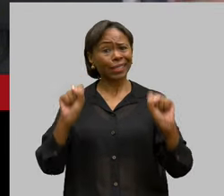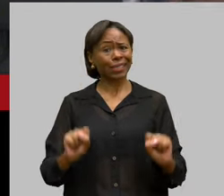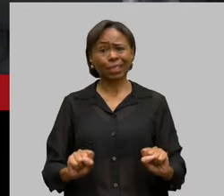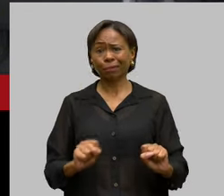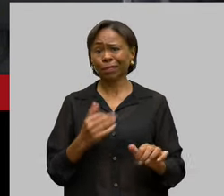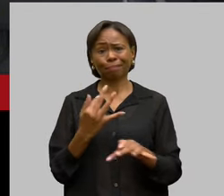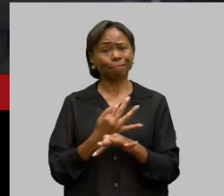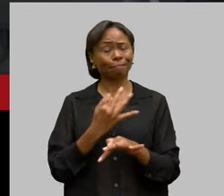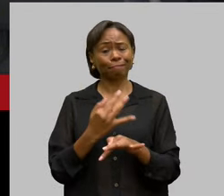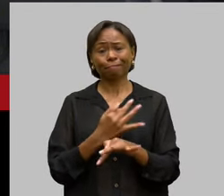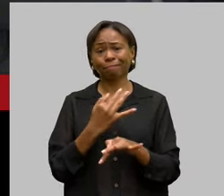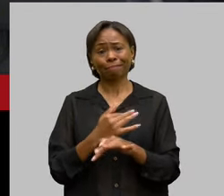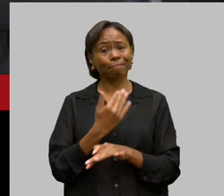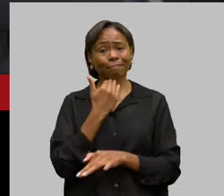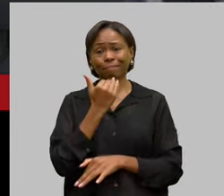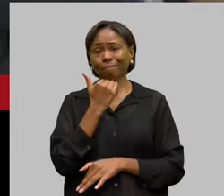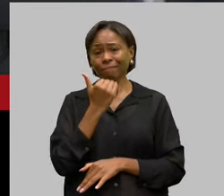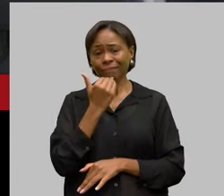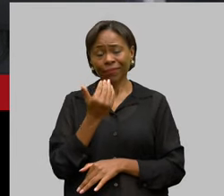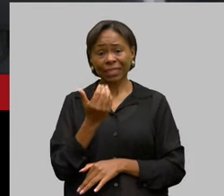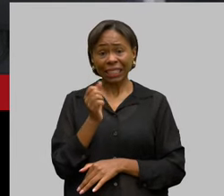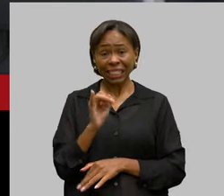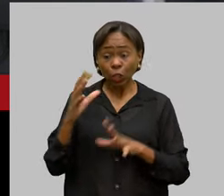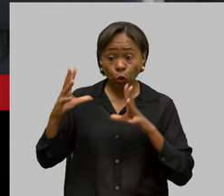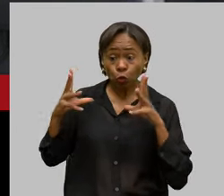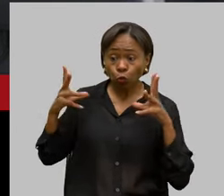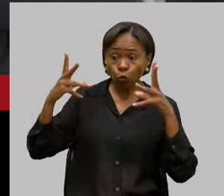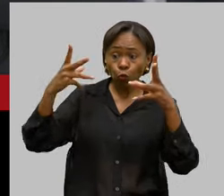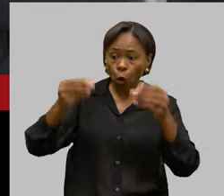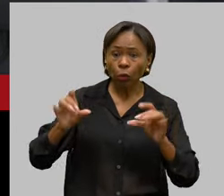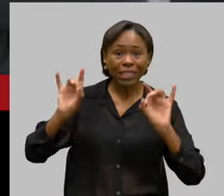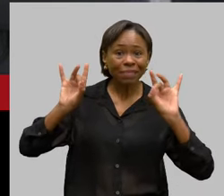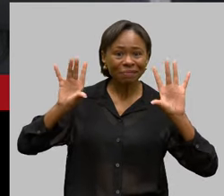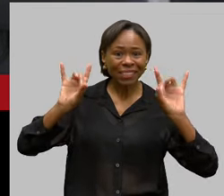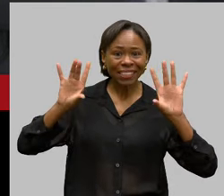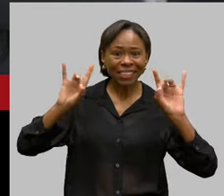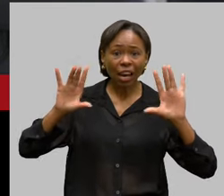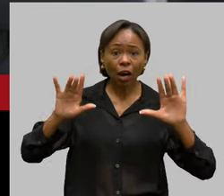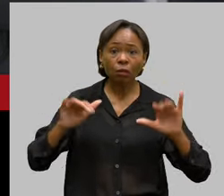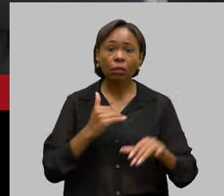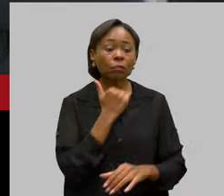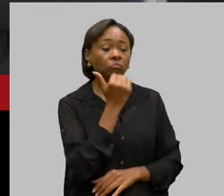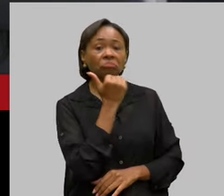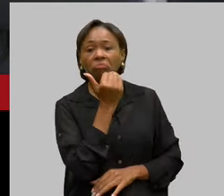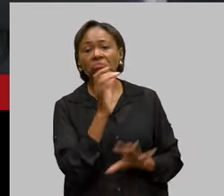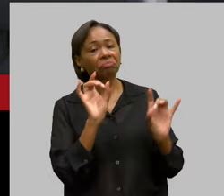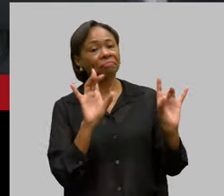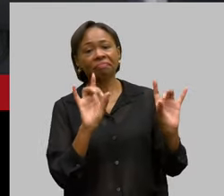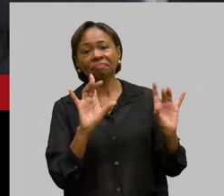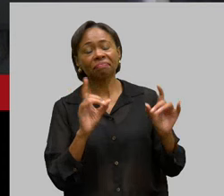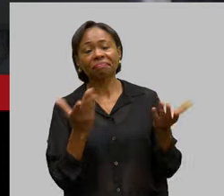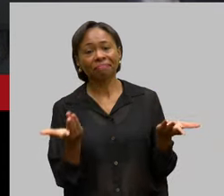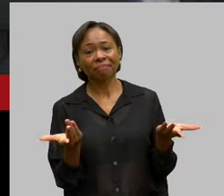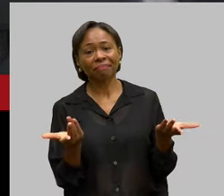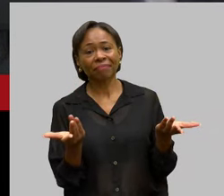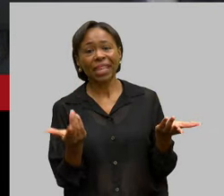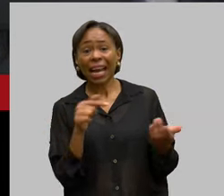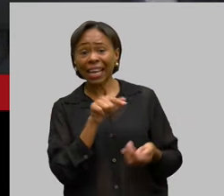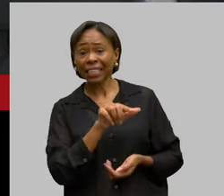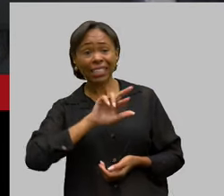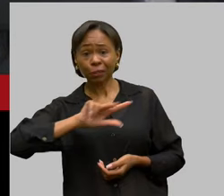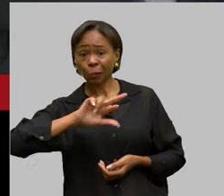todo mundo é especial ninguém é especial e vai sobrar pros não especiais pagarem a